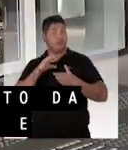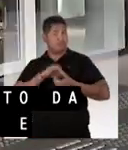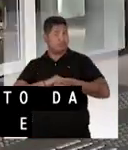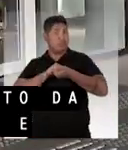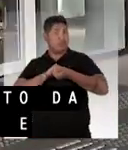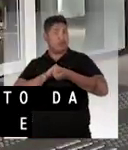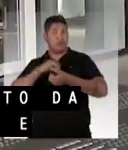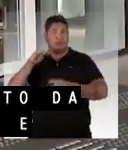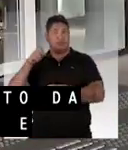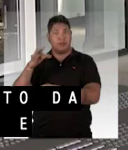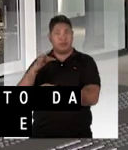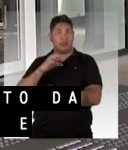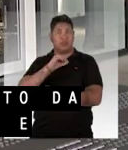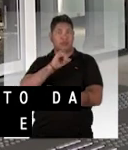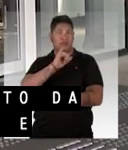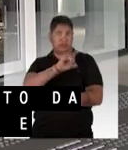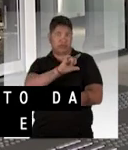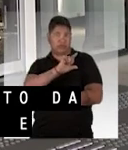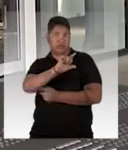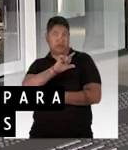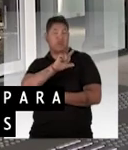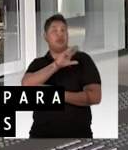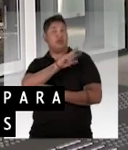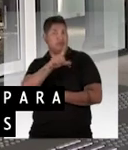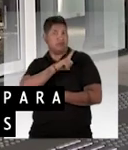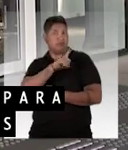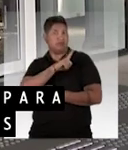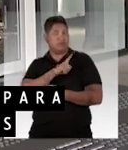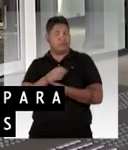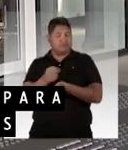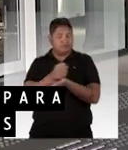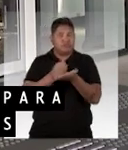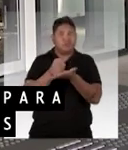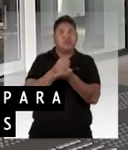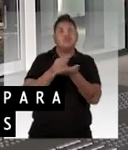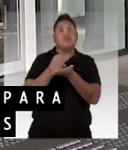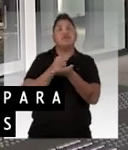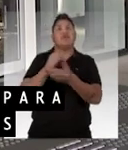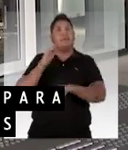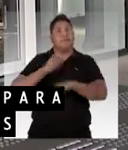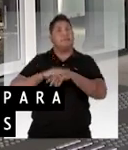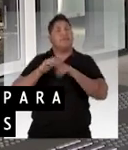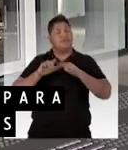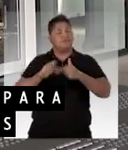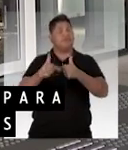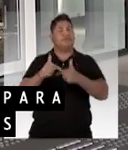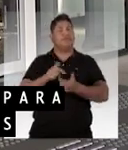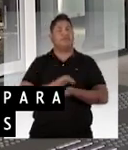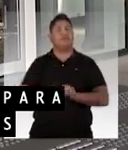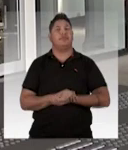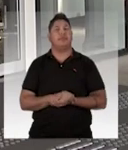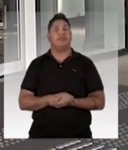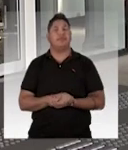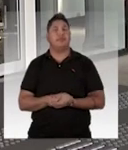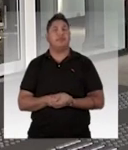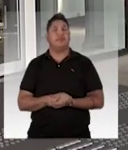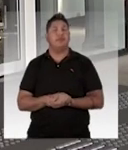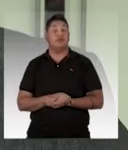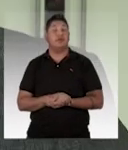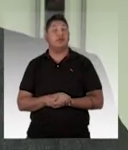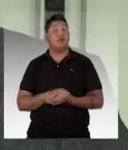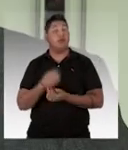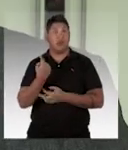da parceria entre o MPT e a OIT, que reúne dados para subsidiar ainda mais o enfrentamento a essa